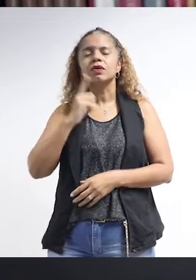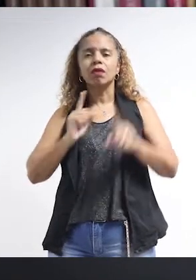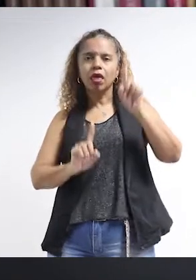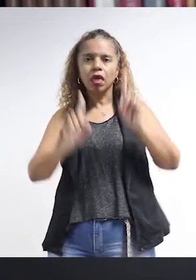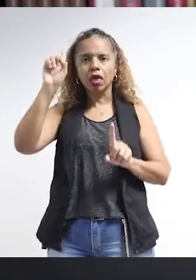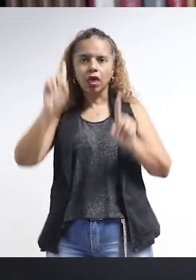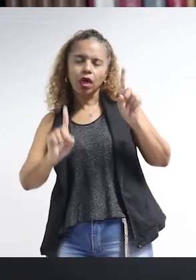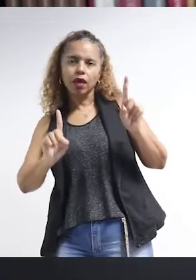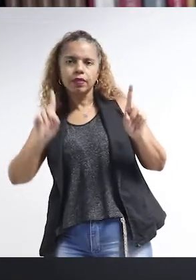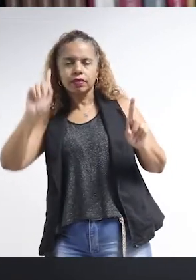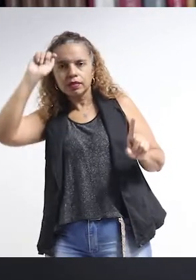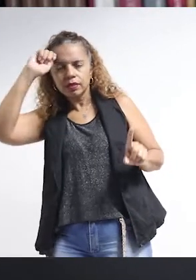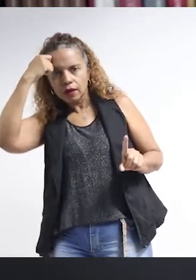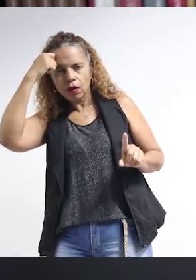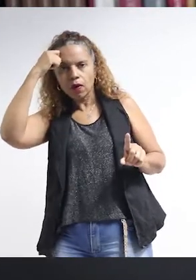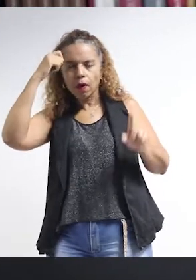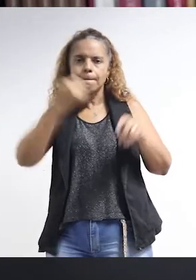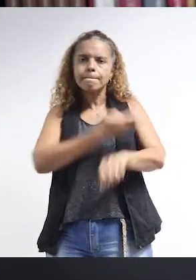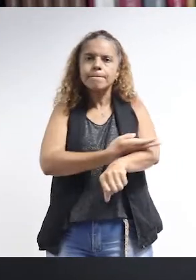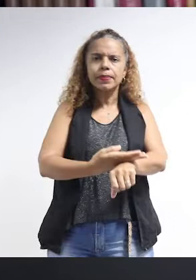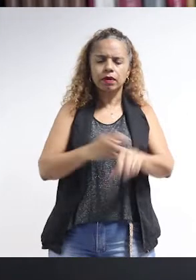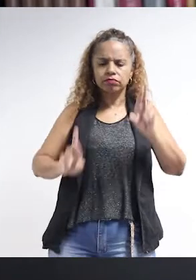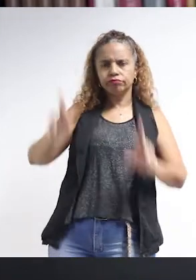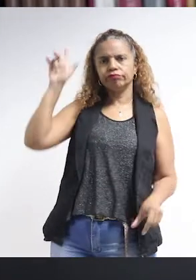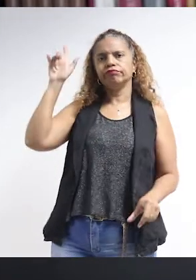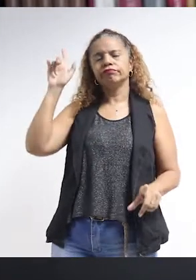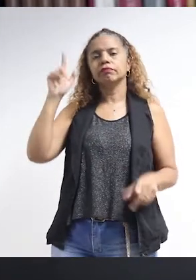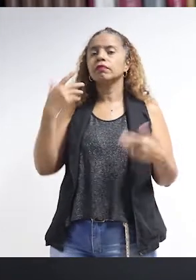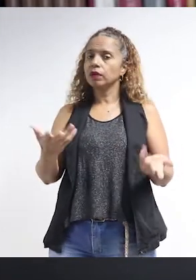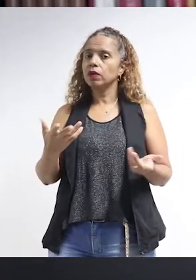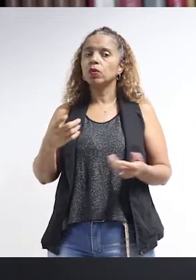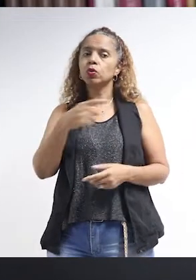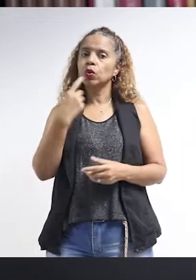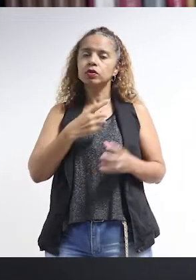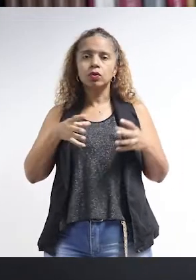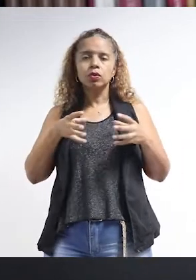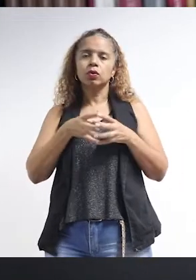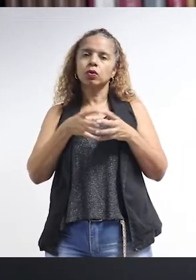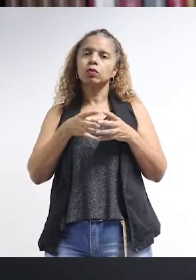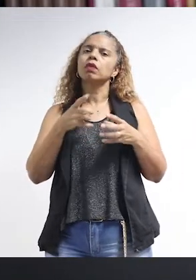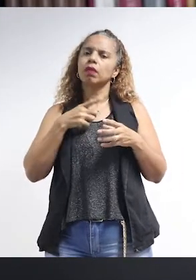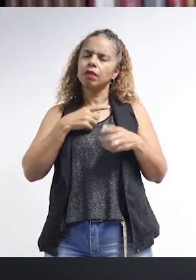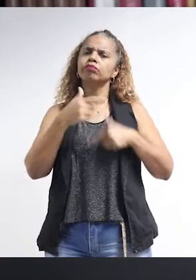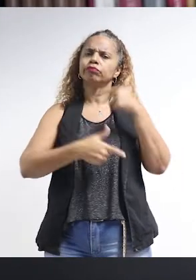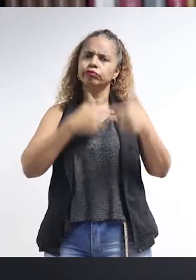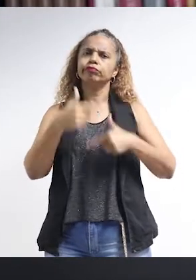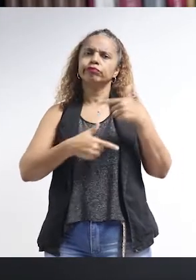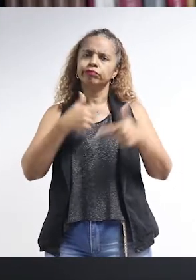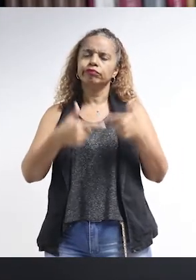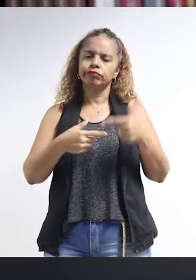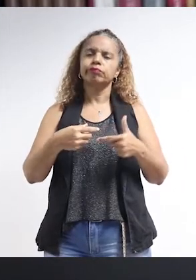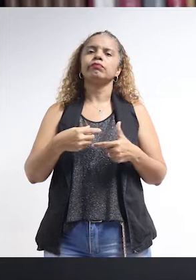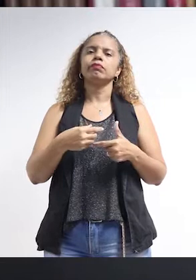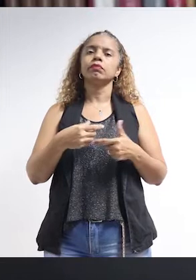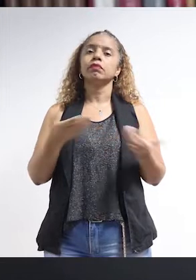para brancos e para negros. E nessa perspectiva, nós temos muitas tarefas, e